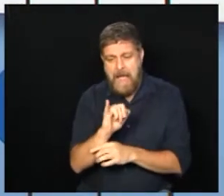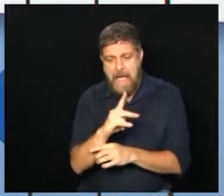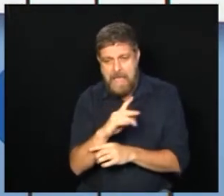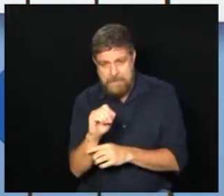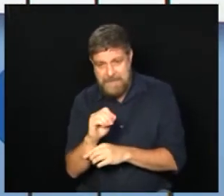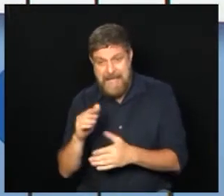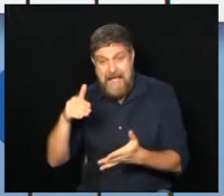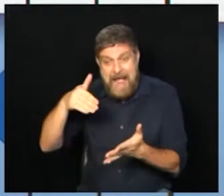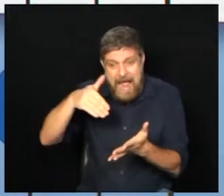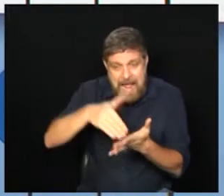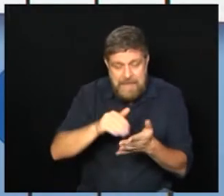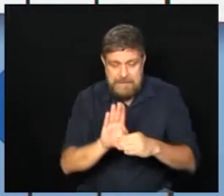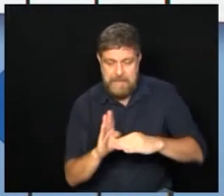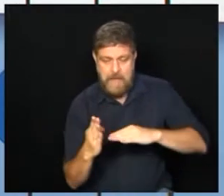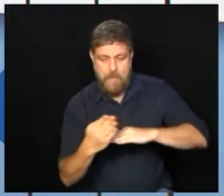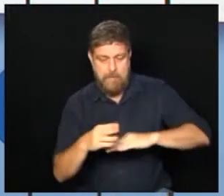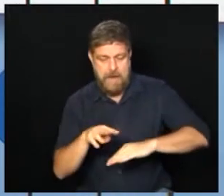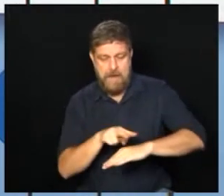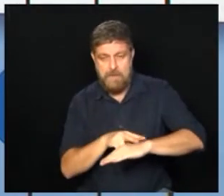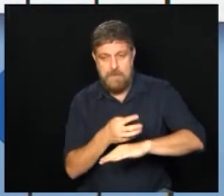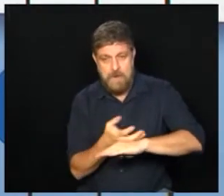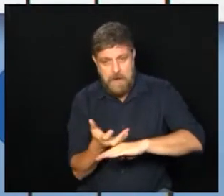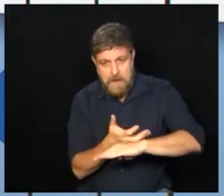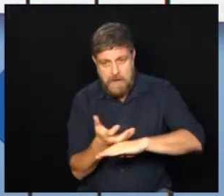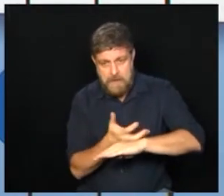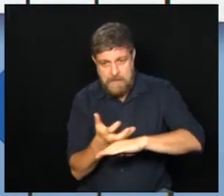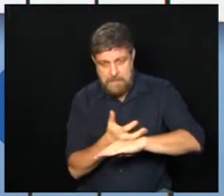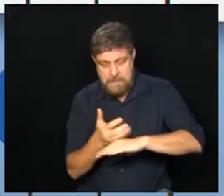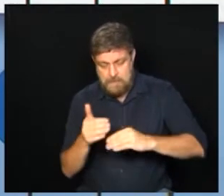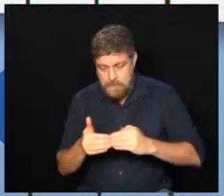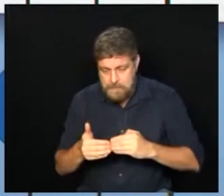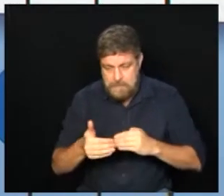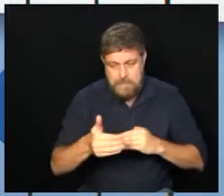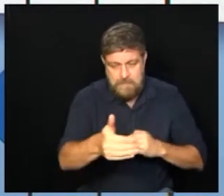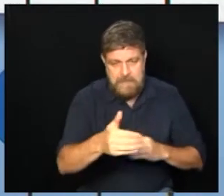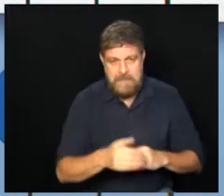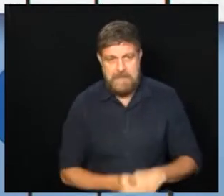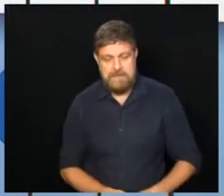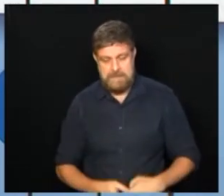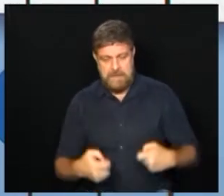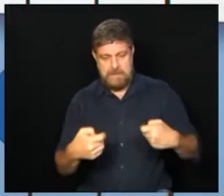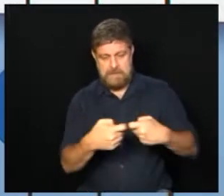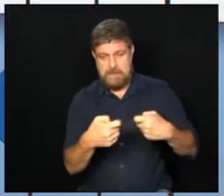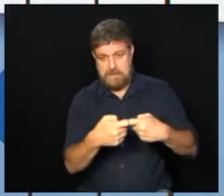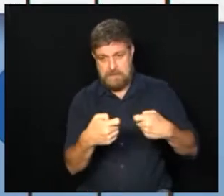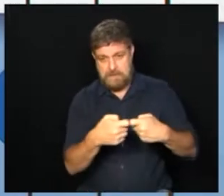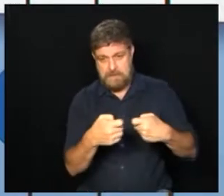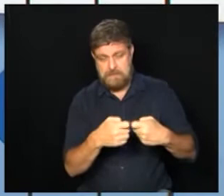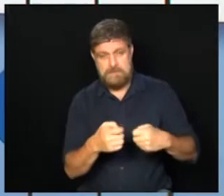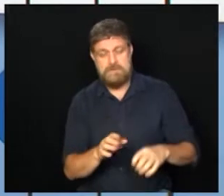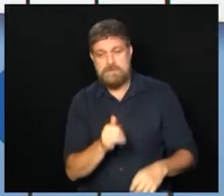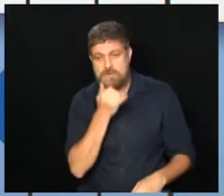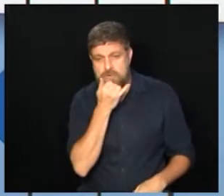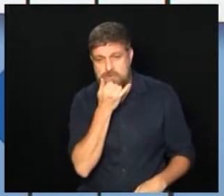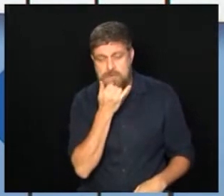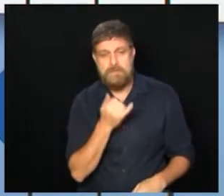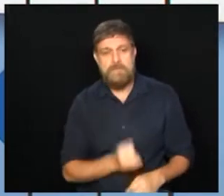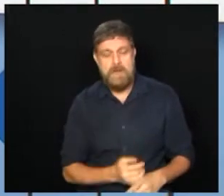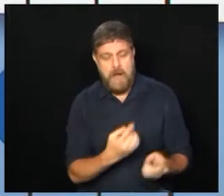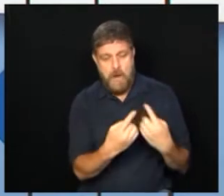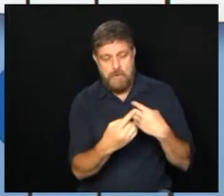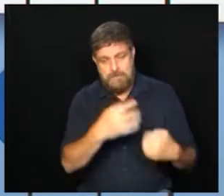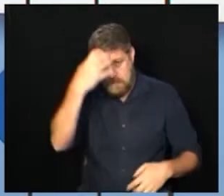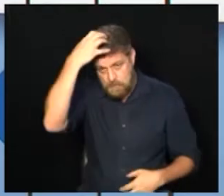o Gramado, quanto um quarto trecho do Gramado até a rodovia Dom Pedro I, também envolve ações